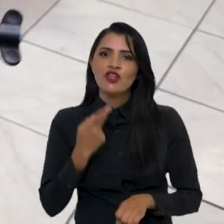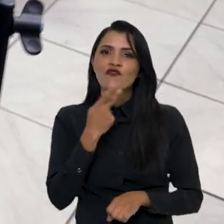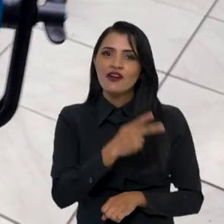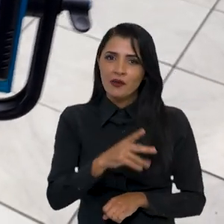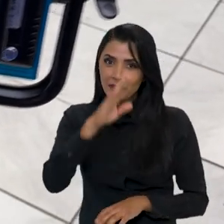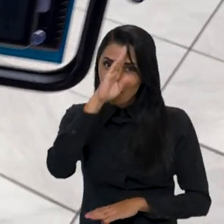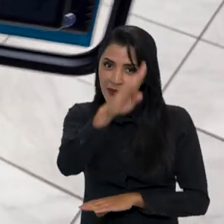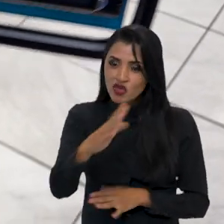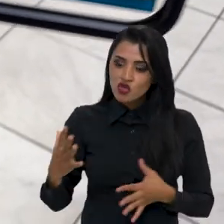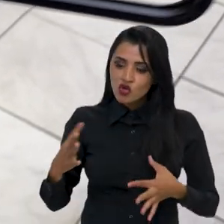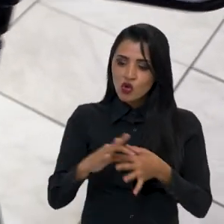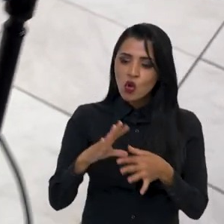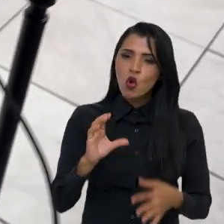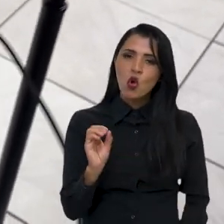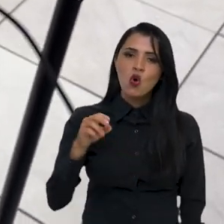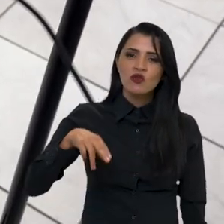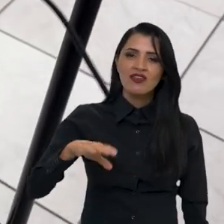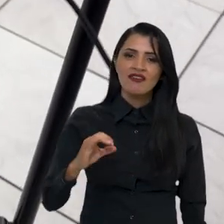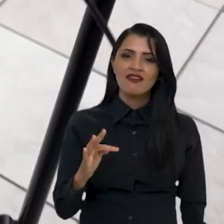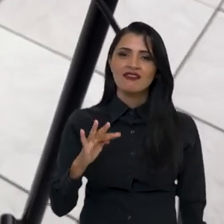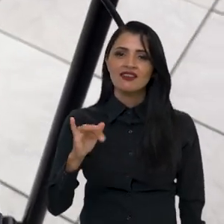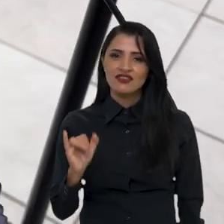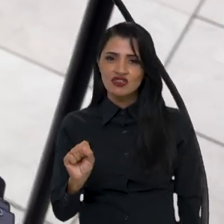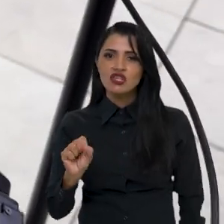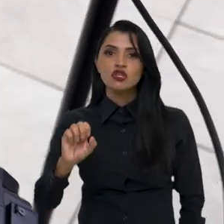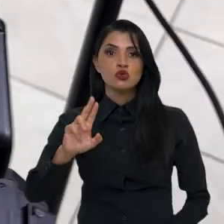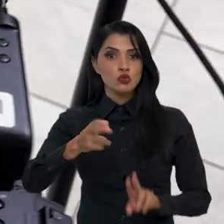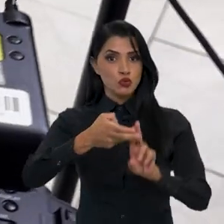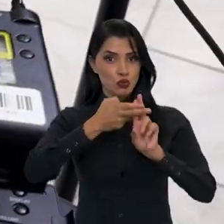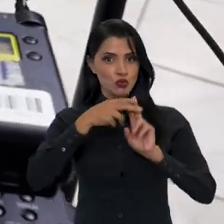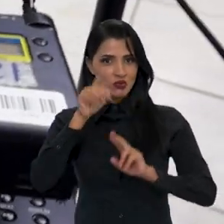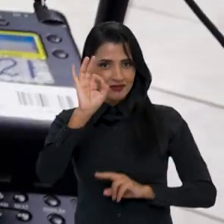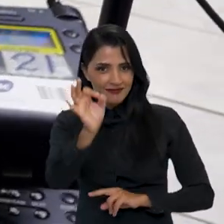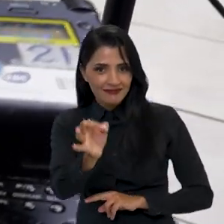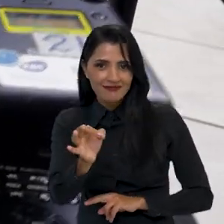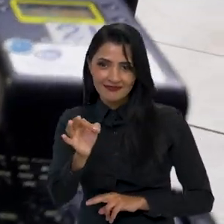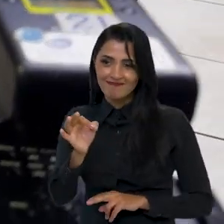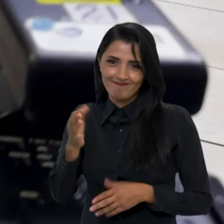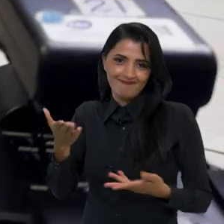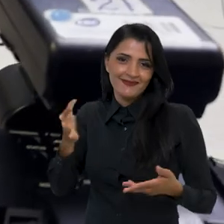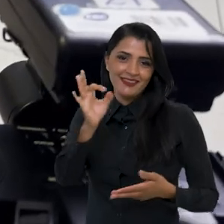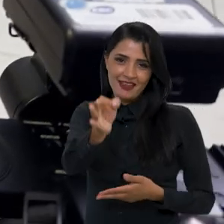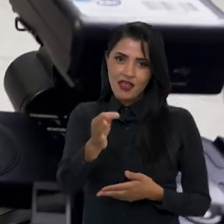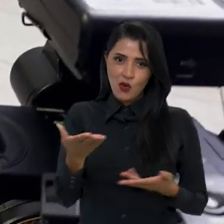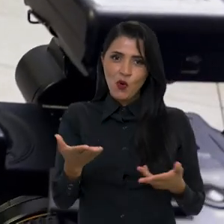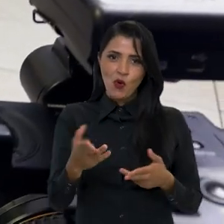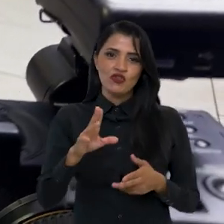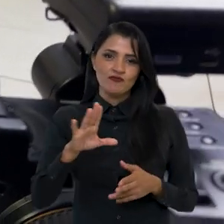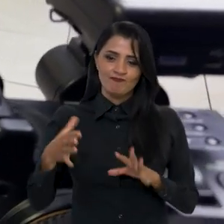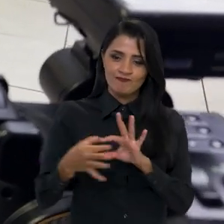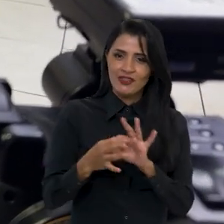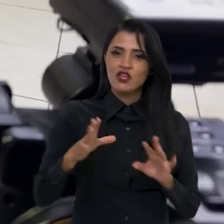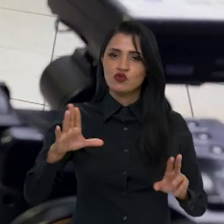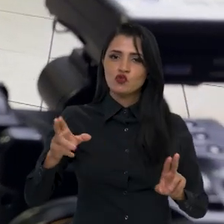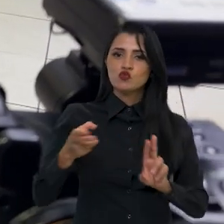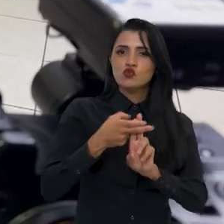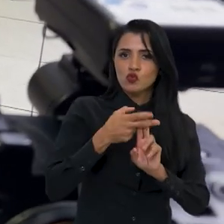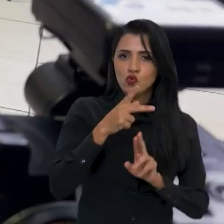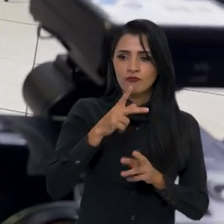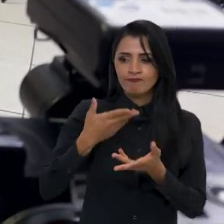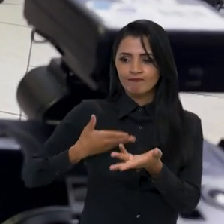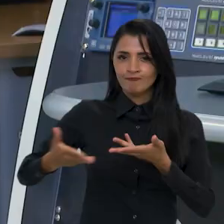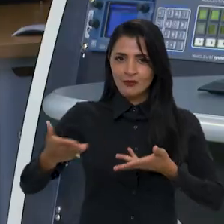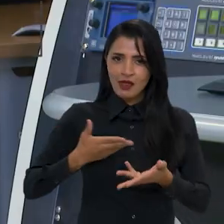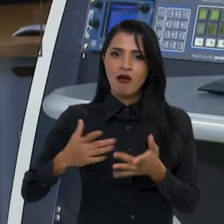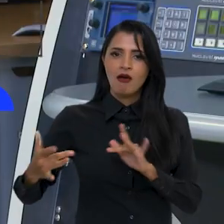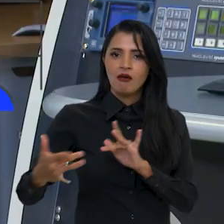principalmente do Conect SUS, não é isso? Exatamente. O Conect SUS é a nossa interface hoje com a população,